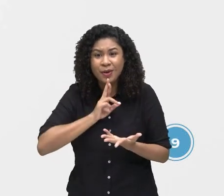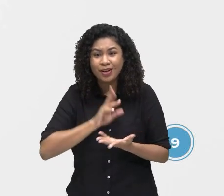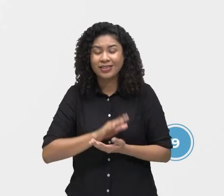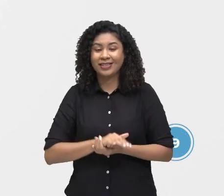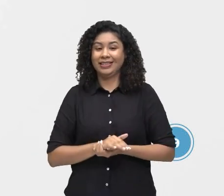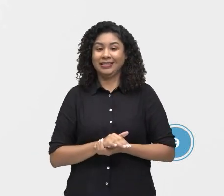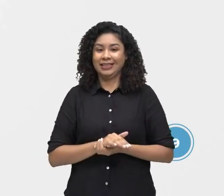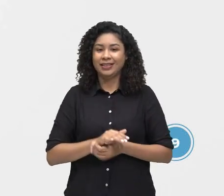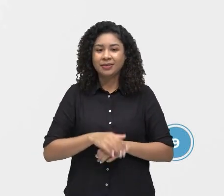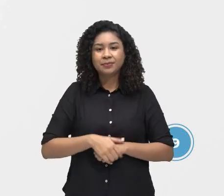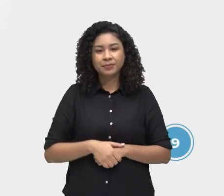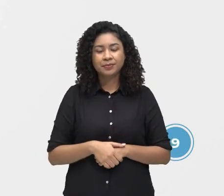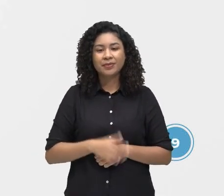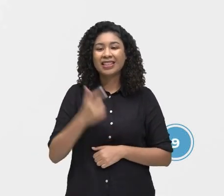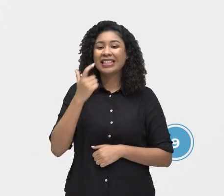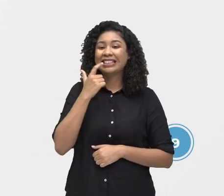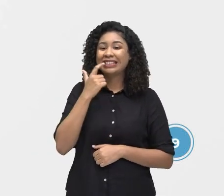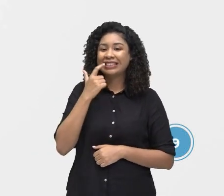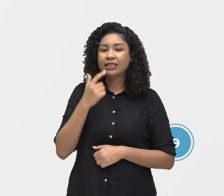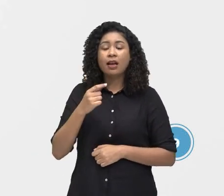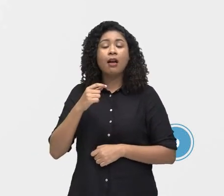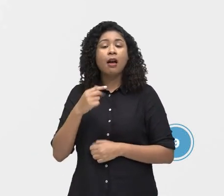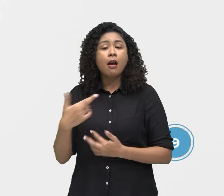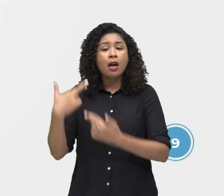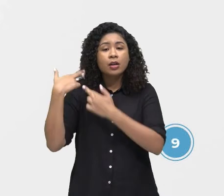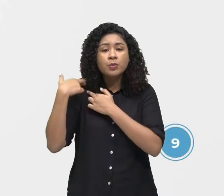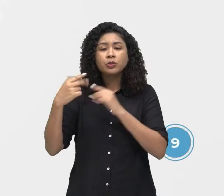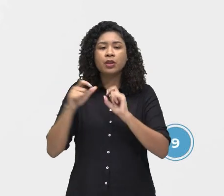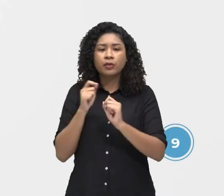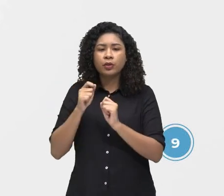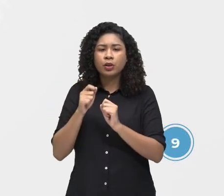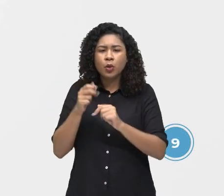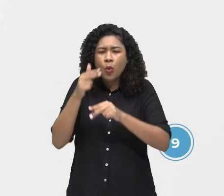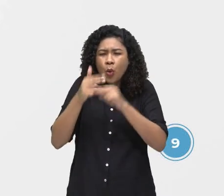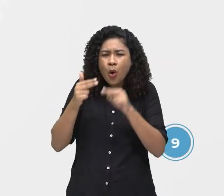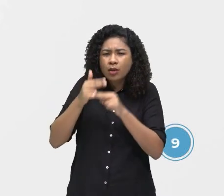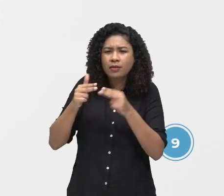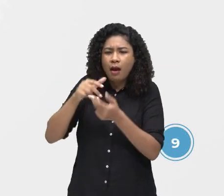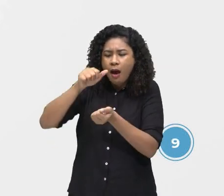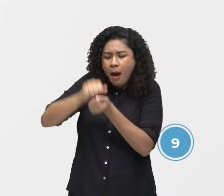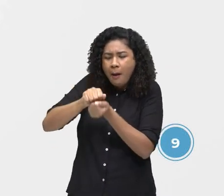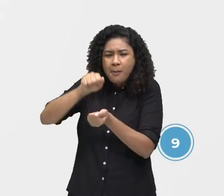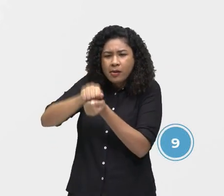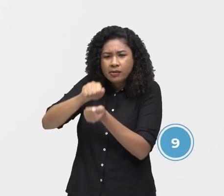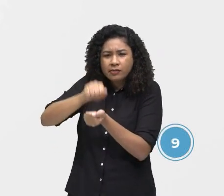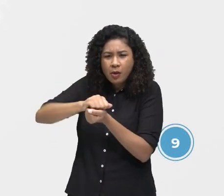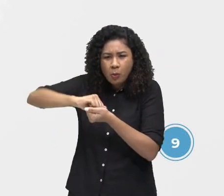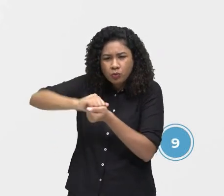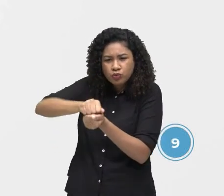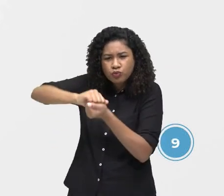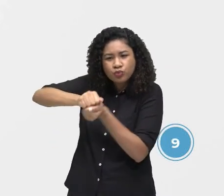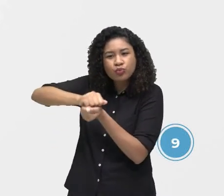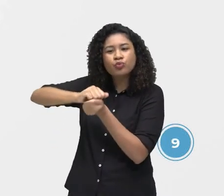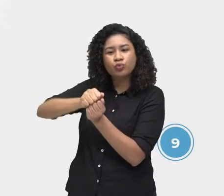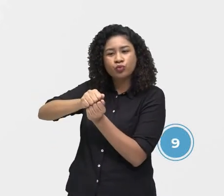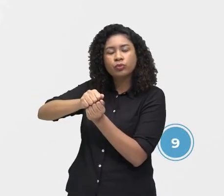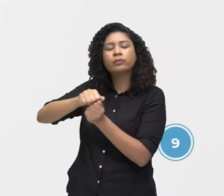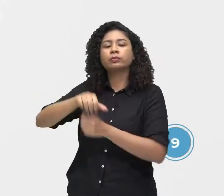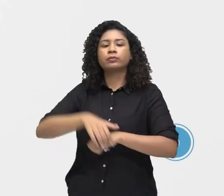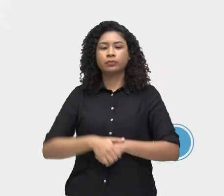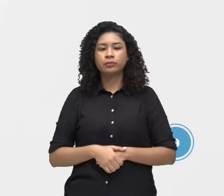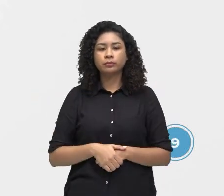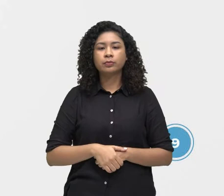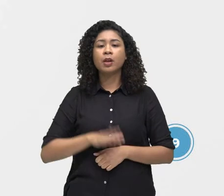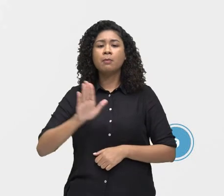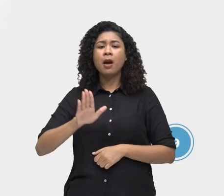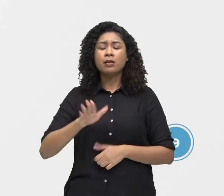responsáveis por triturar, amassar e cortar os alimentos, um processo conhecido como digestão química,